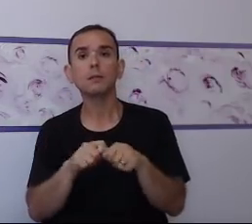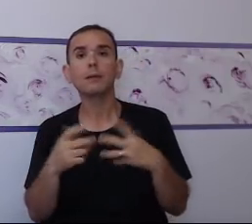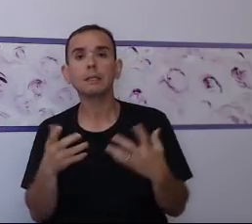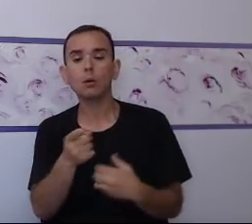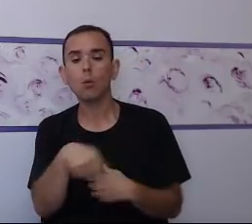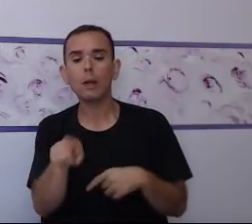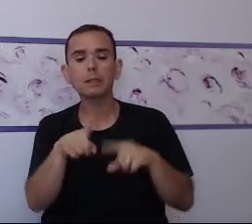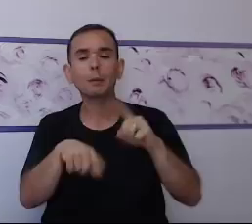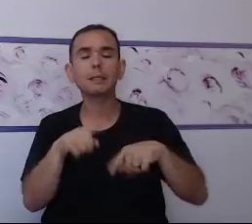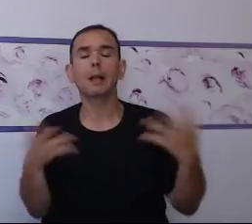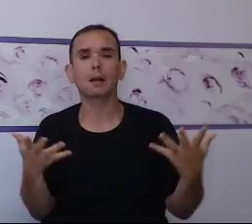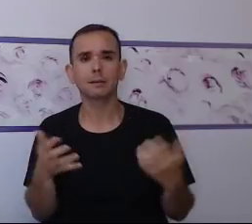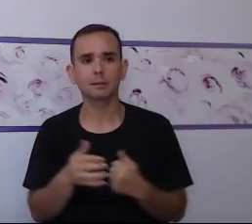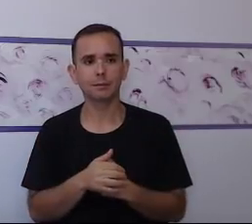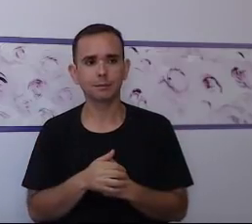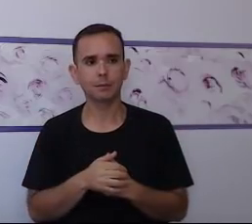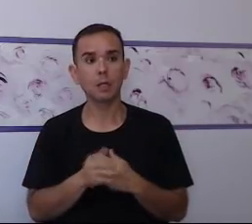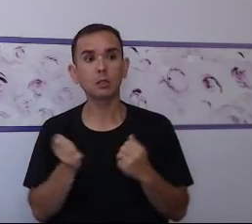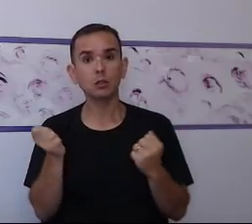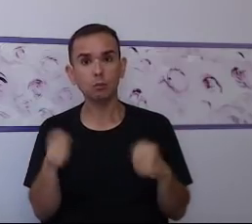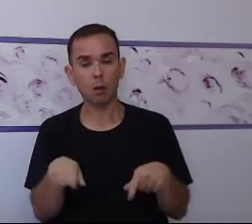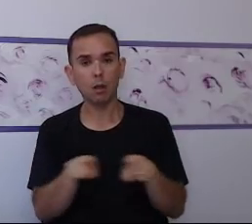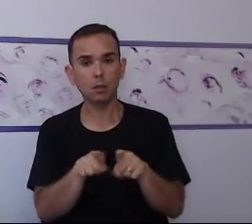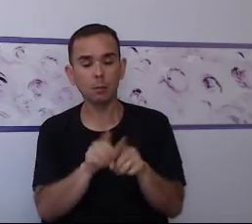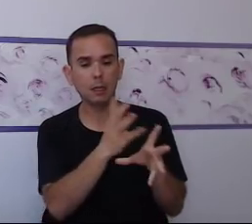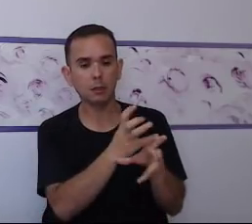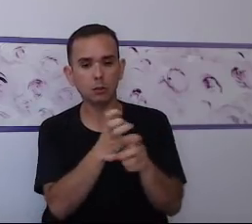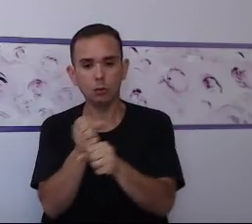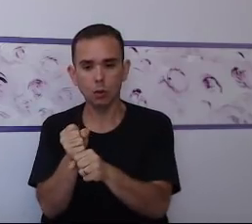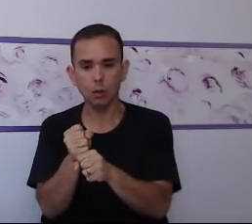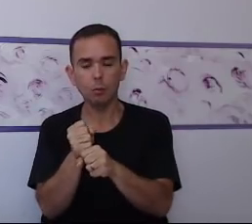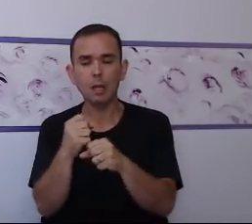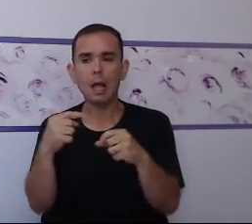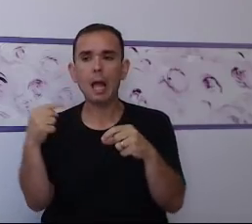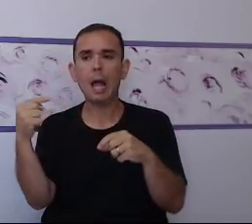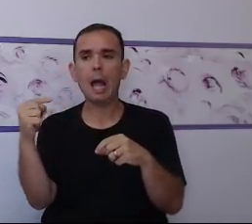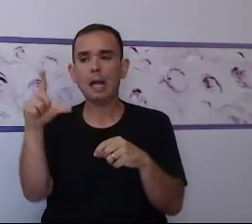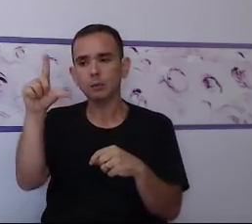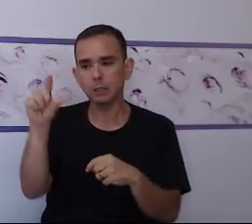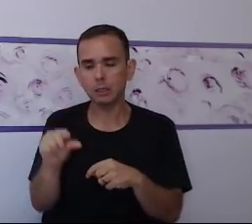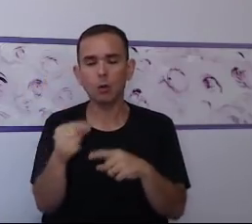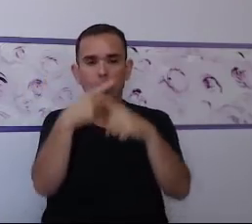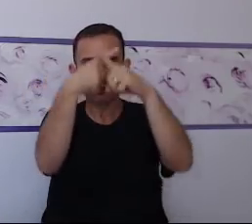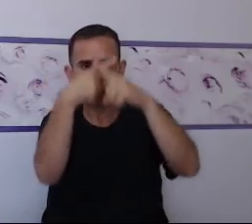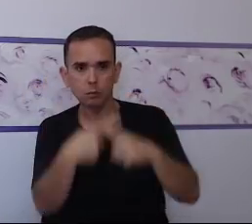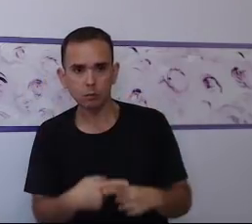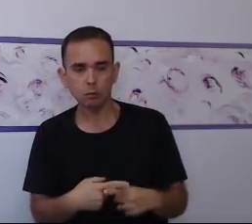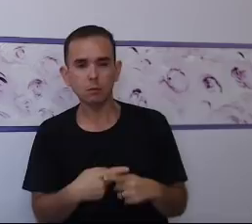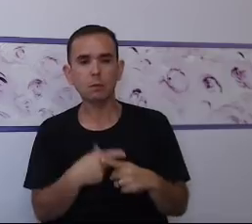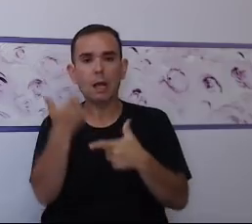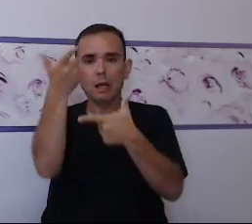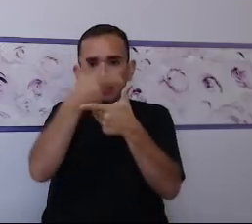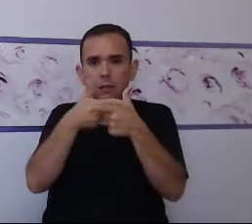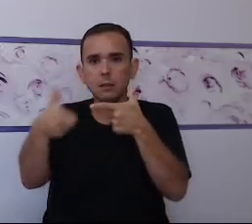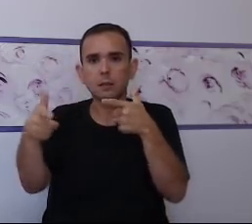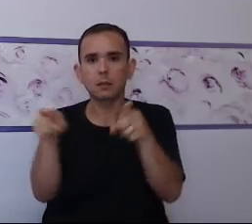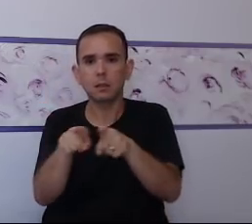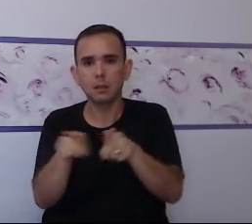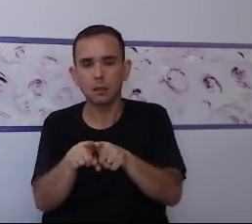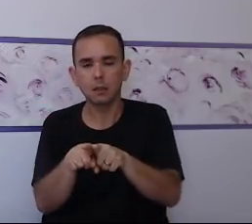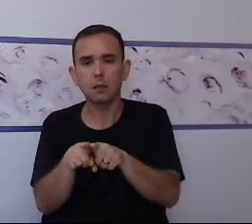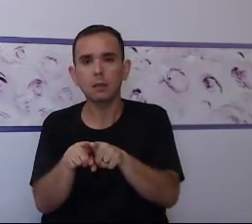esses materiais também? A gente pode trabalhar a soma, a diminuição, a multiplicação, a divisão